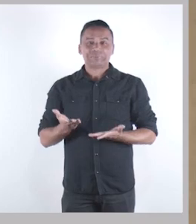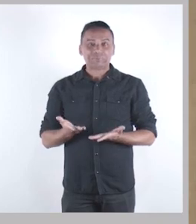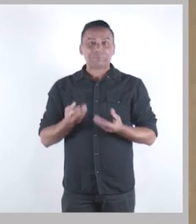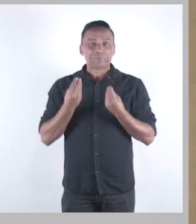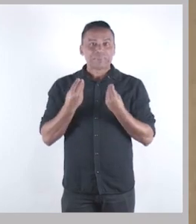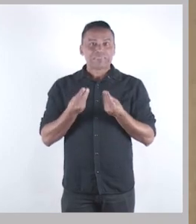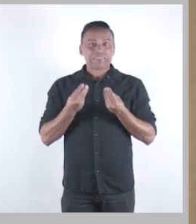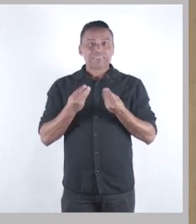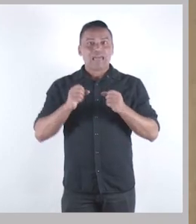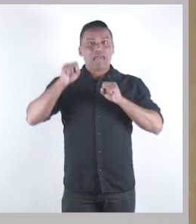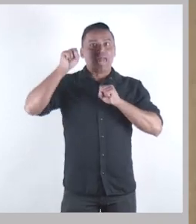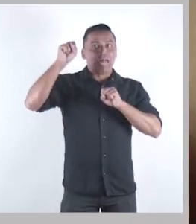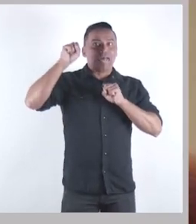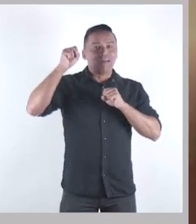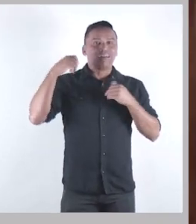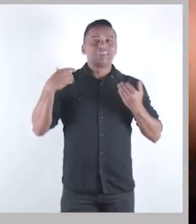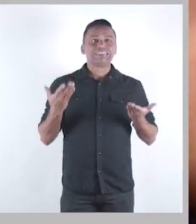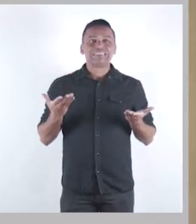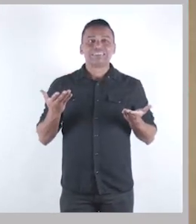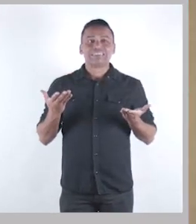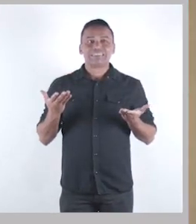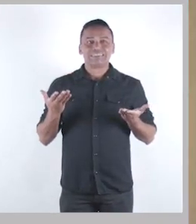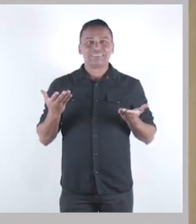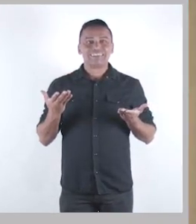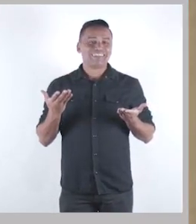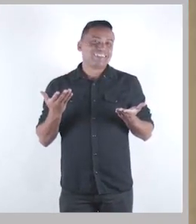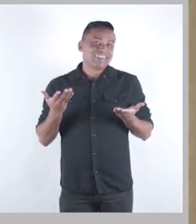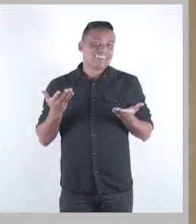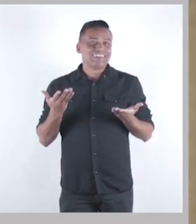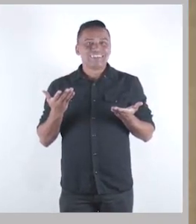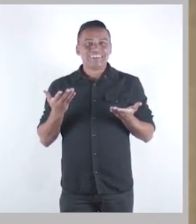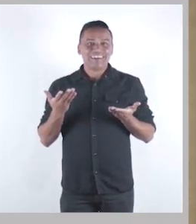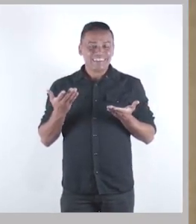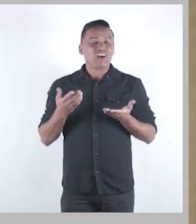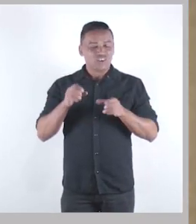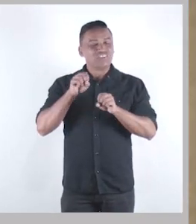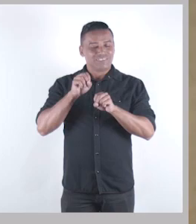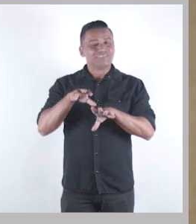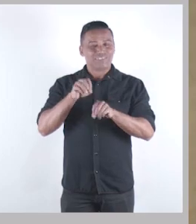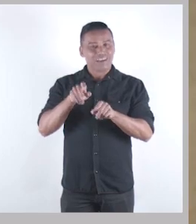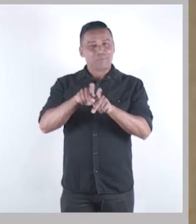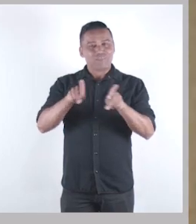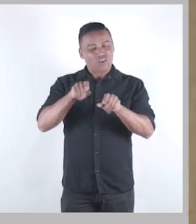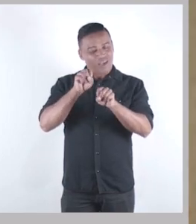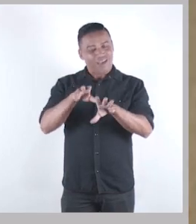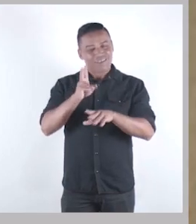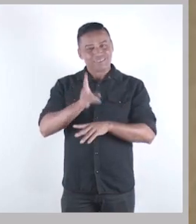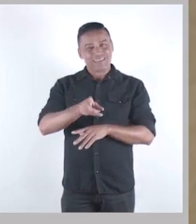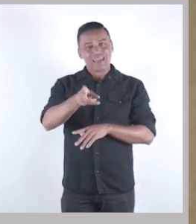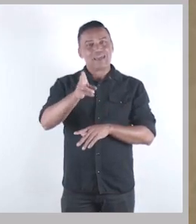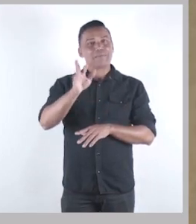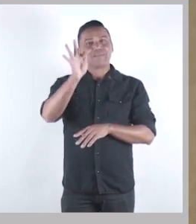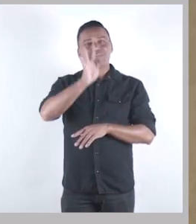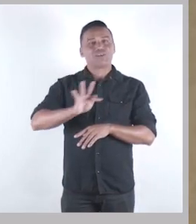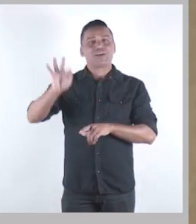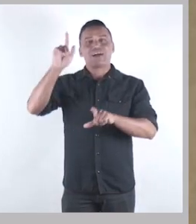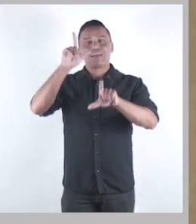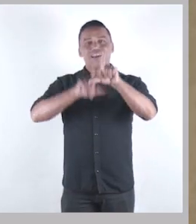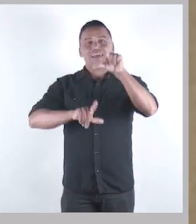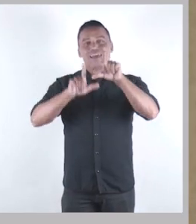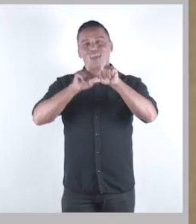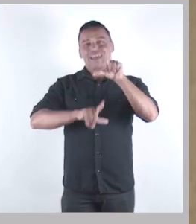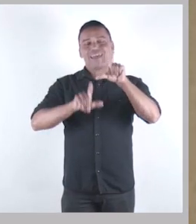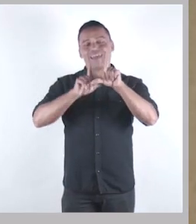né? Exato. Mas pronto, esse sou um pouco eu. Neste momento continuo a dar aulas na Faculdade de Letras da Universidade